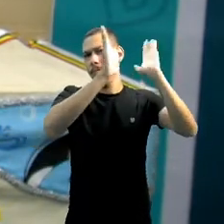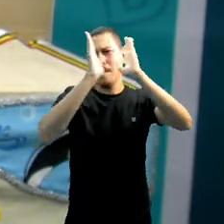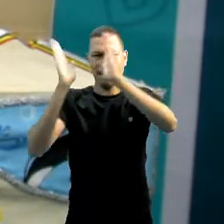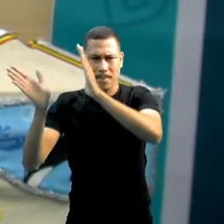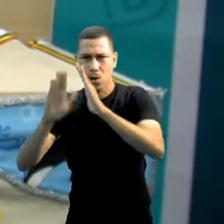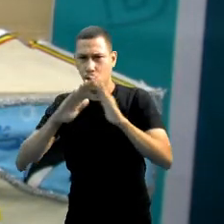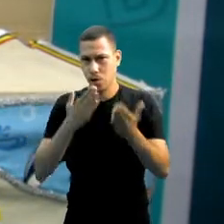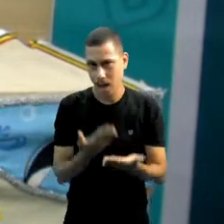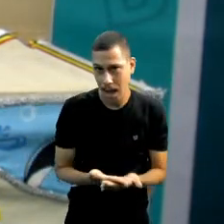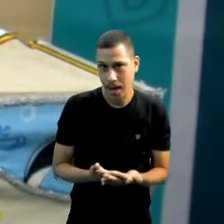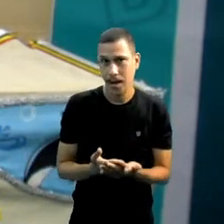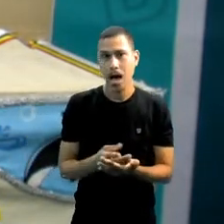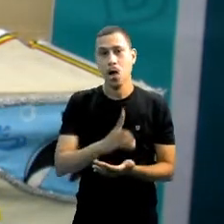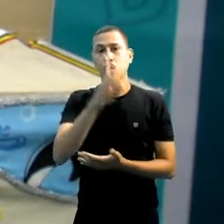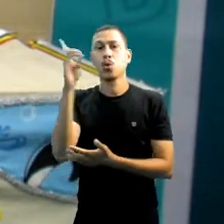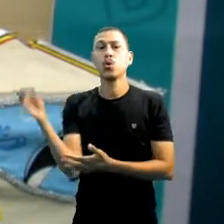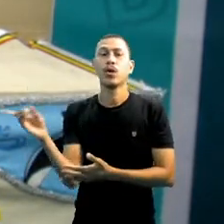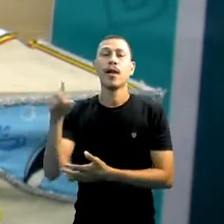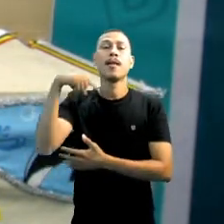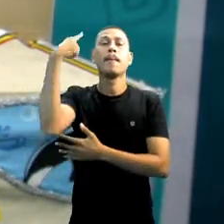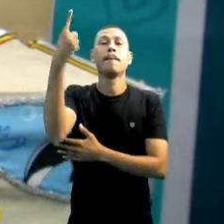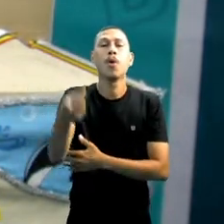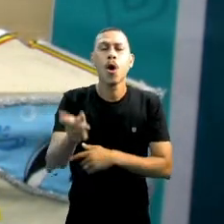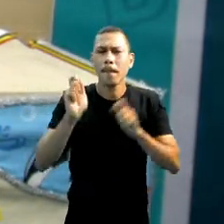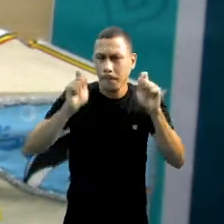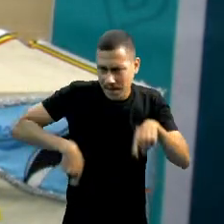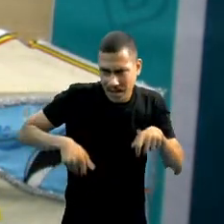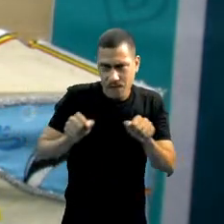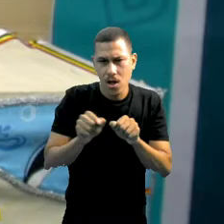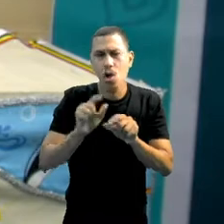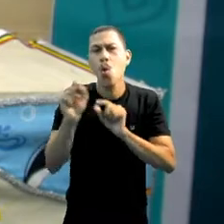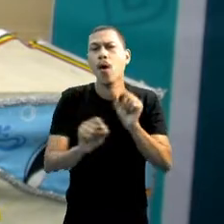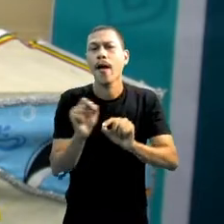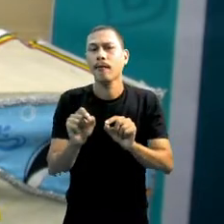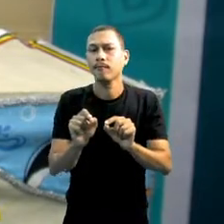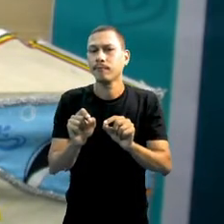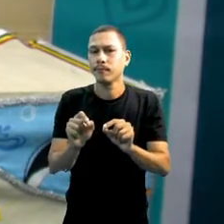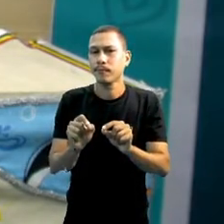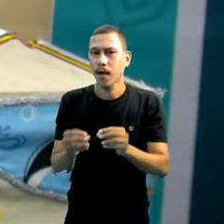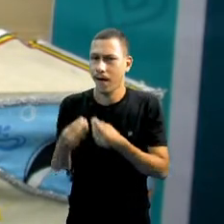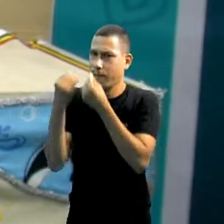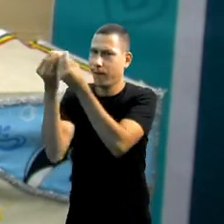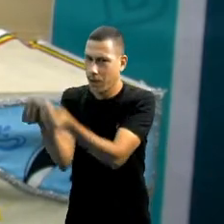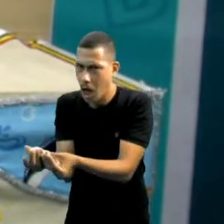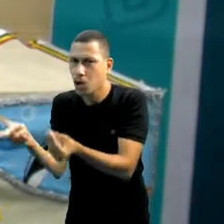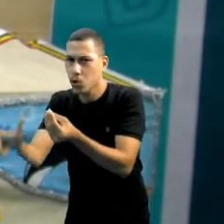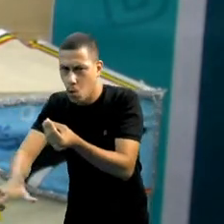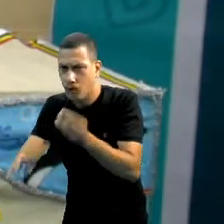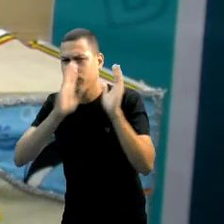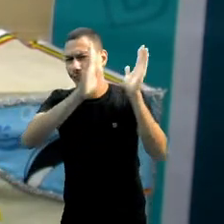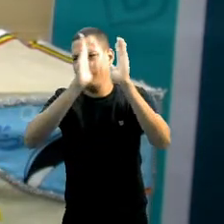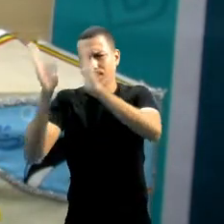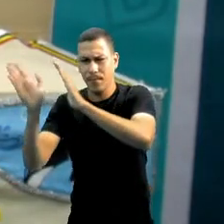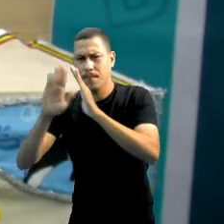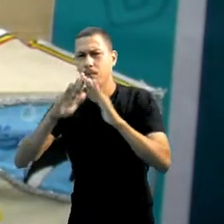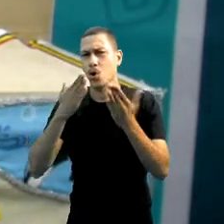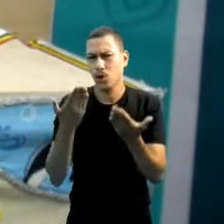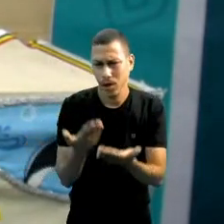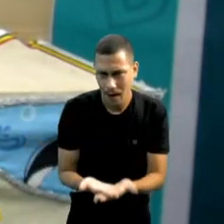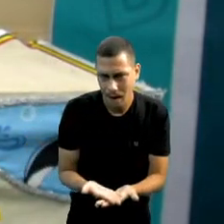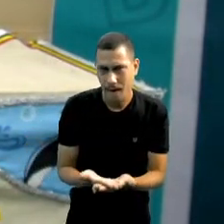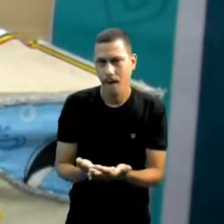dia seguinte, a gente tem que fazer o quê? Devolver. Devolver. A menina foi devolver o